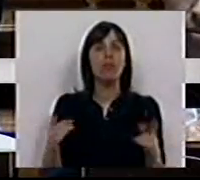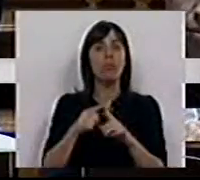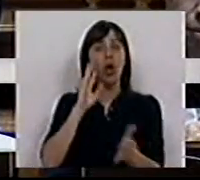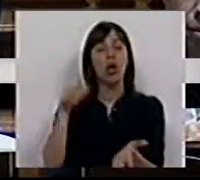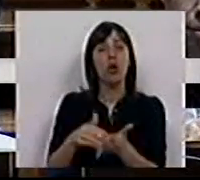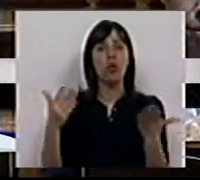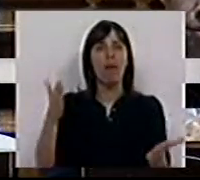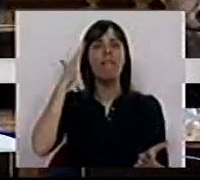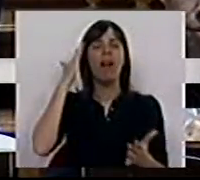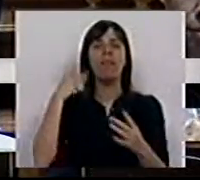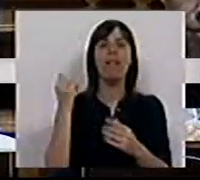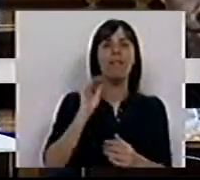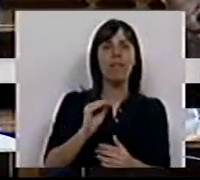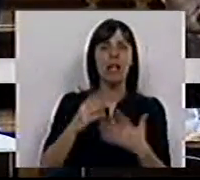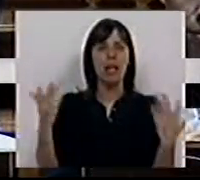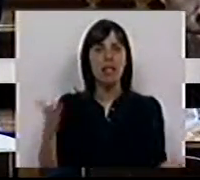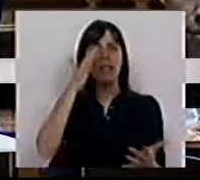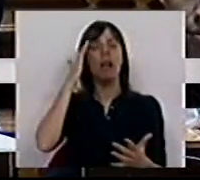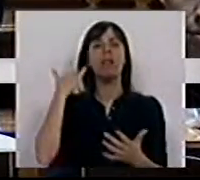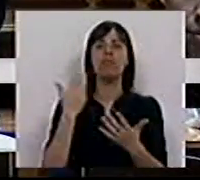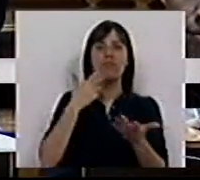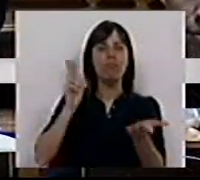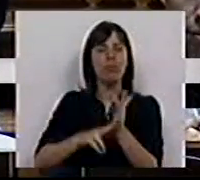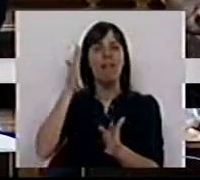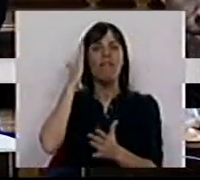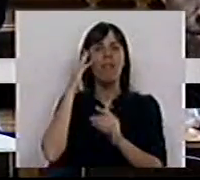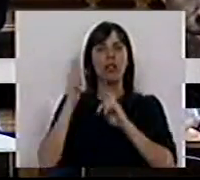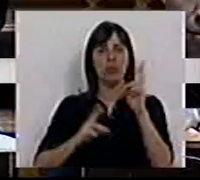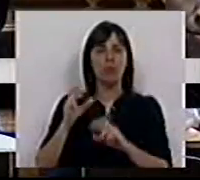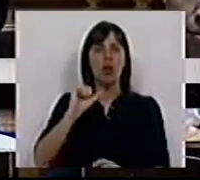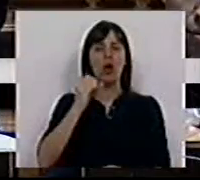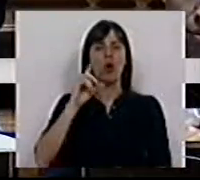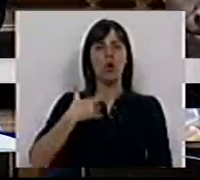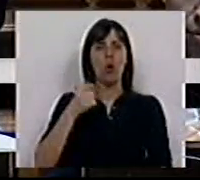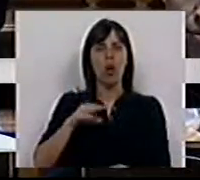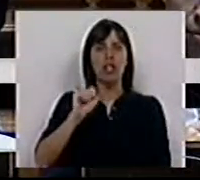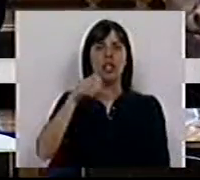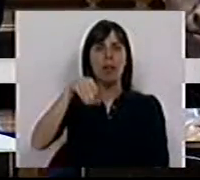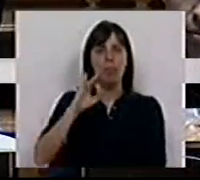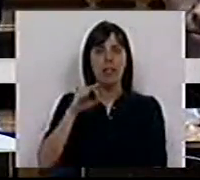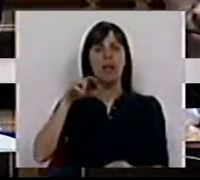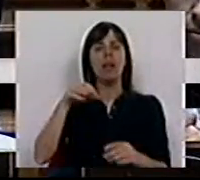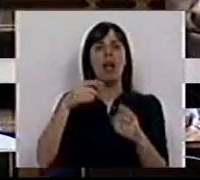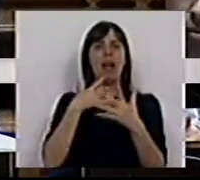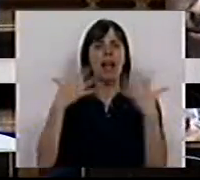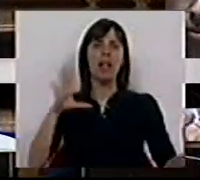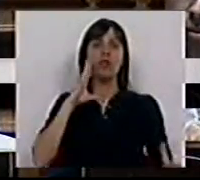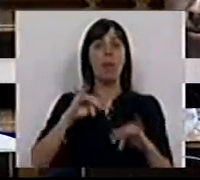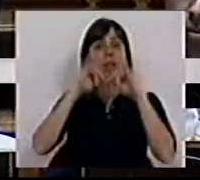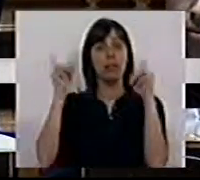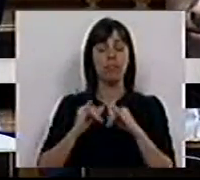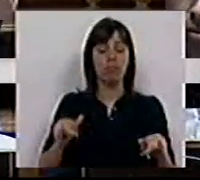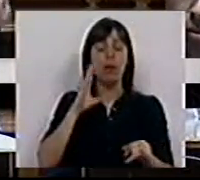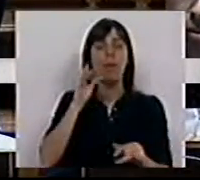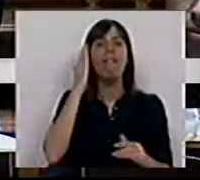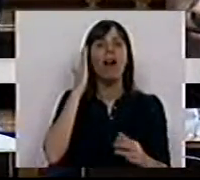é o resultado da especulação financeira. É verdade, especuladores, Goldman Sachs, JP Morgan, grandes bancos internacionais,